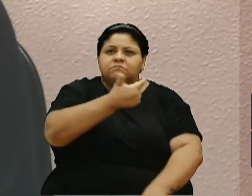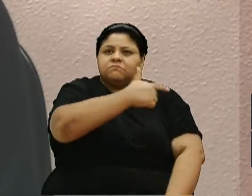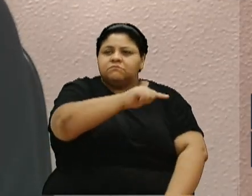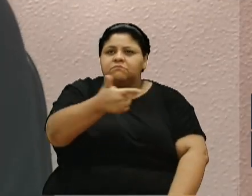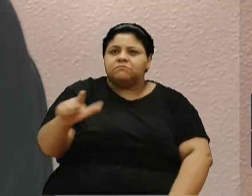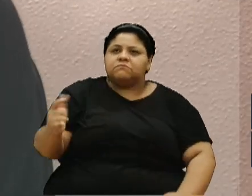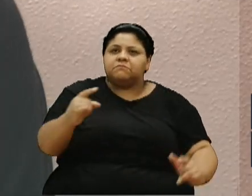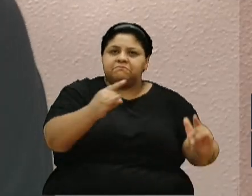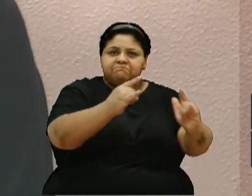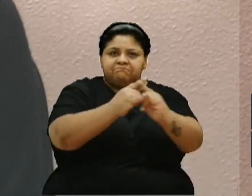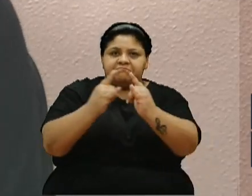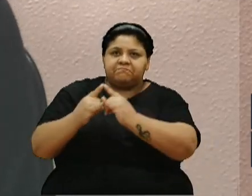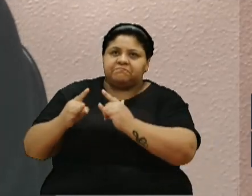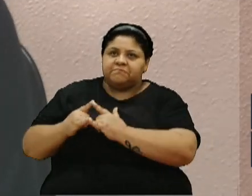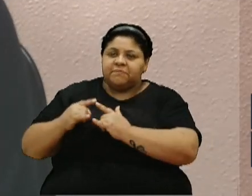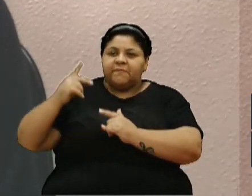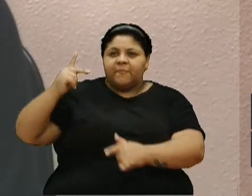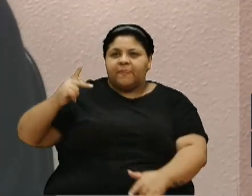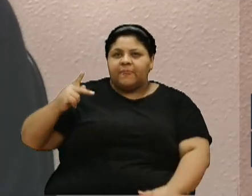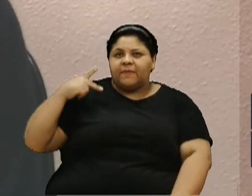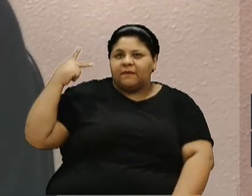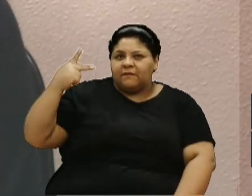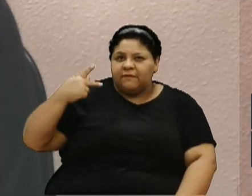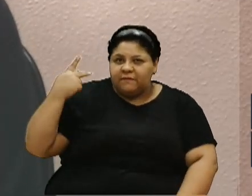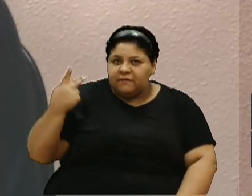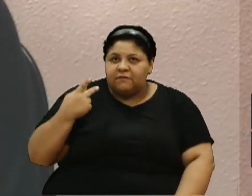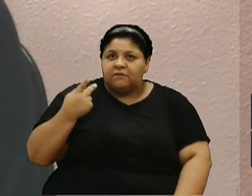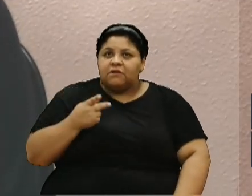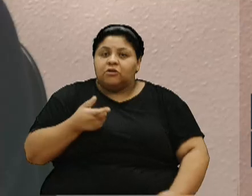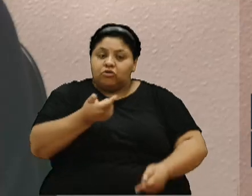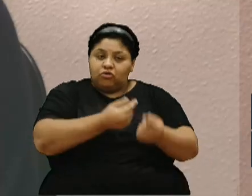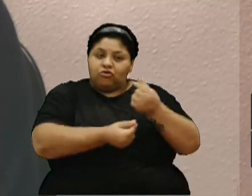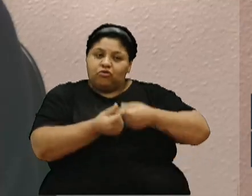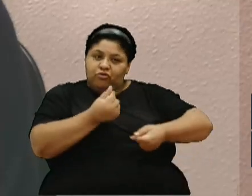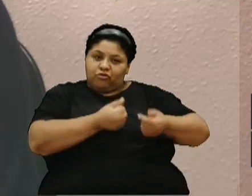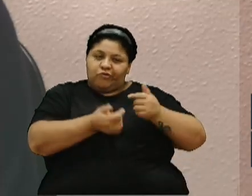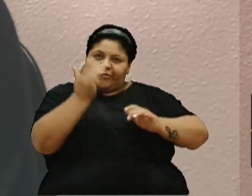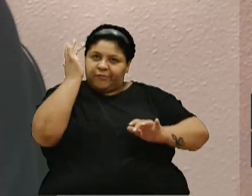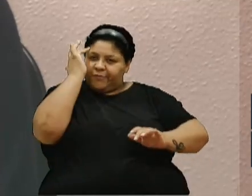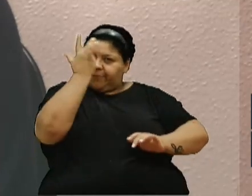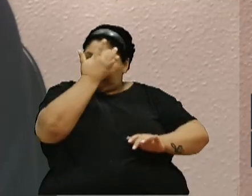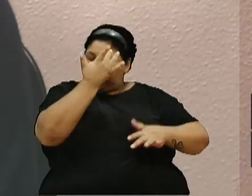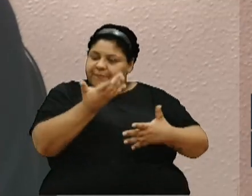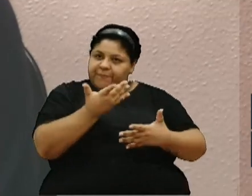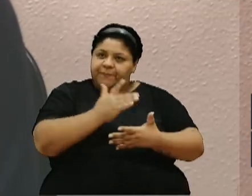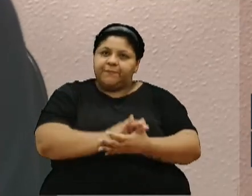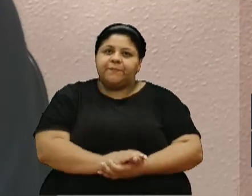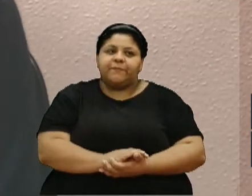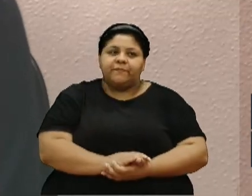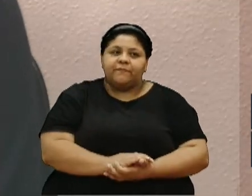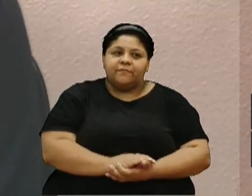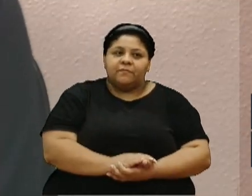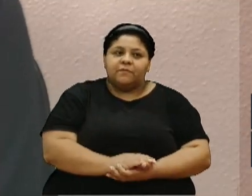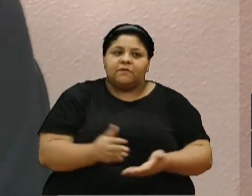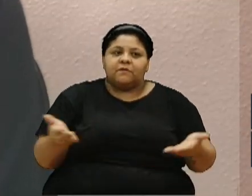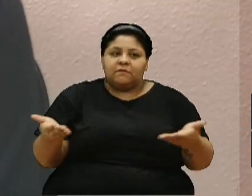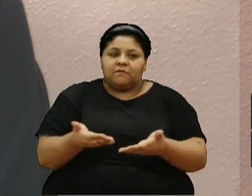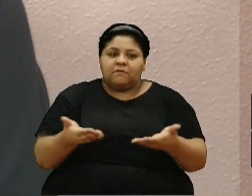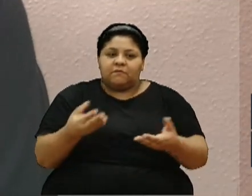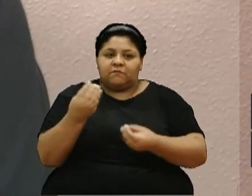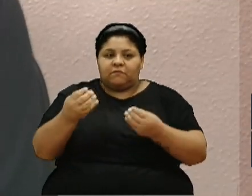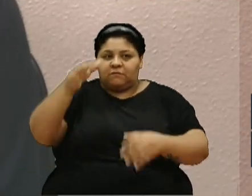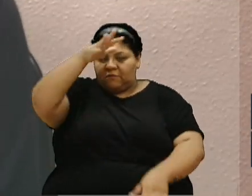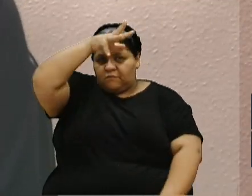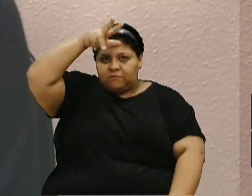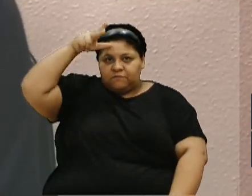entes federativos nas políticas e no financiamento da saúde mental. Hoje, enquanto município